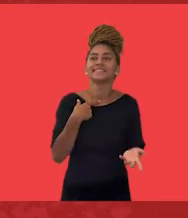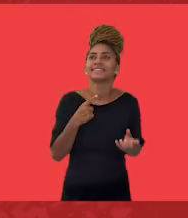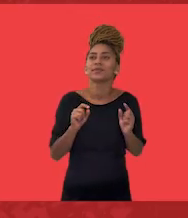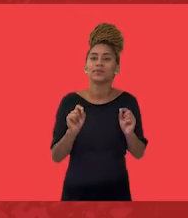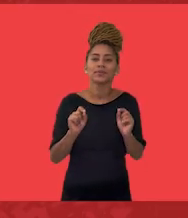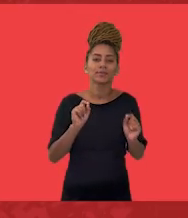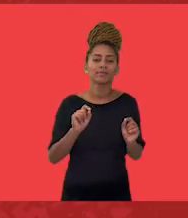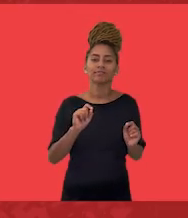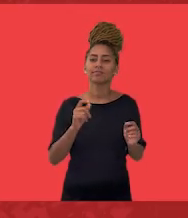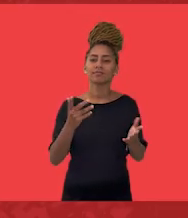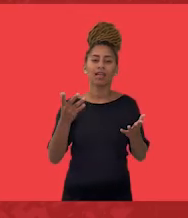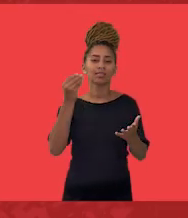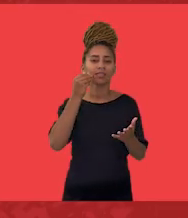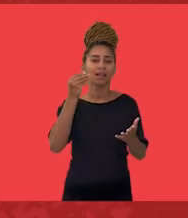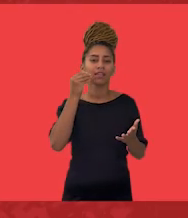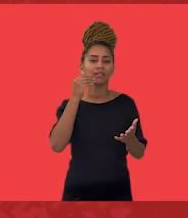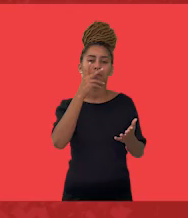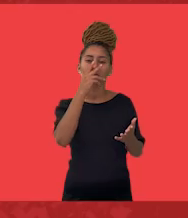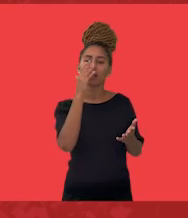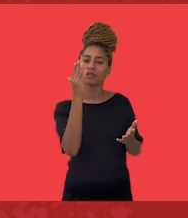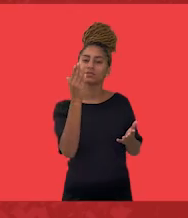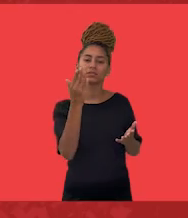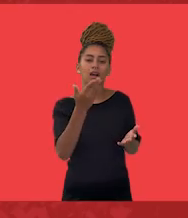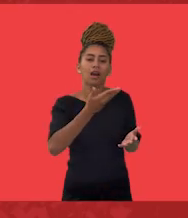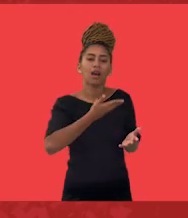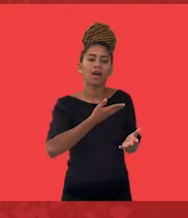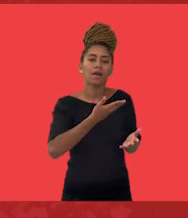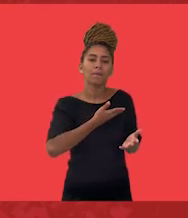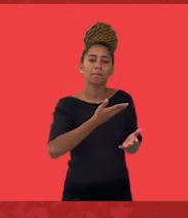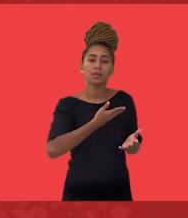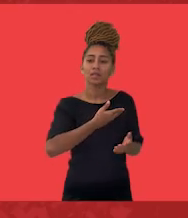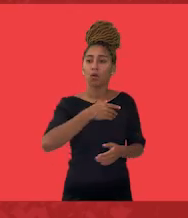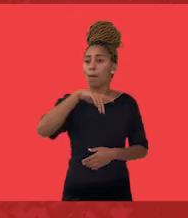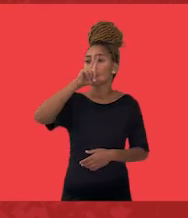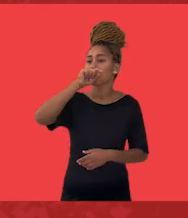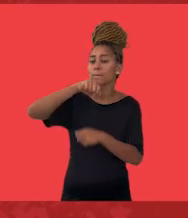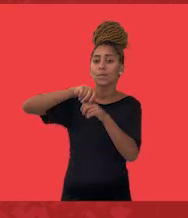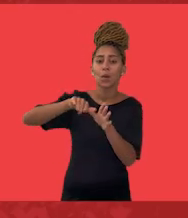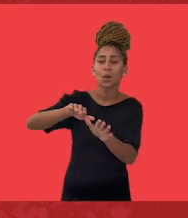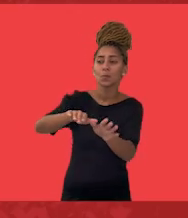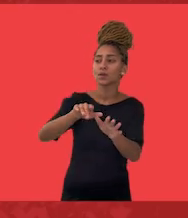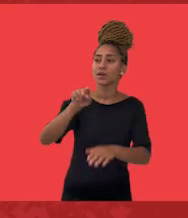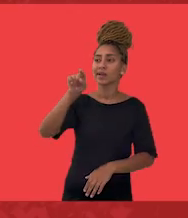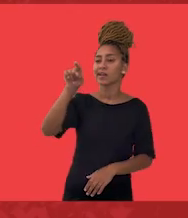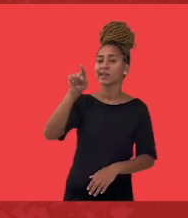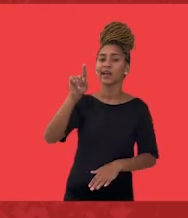iria aprovar, repetir e lambuzar. Mas você não